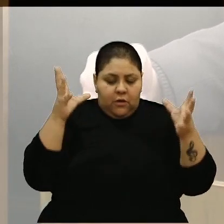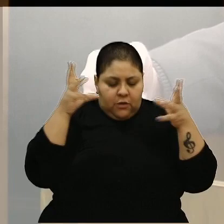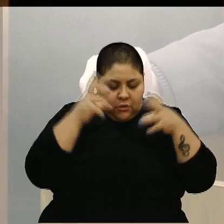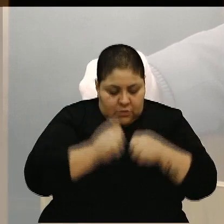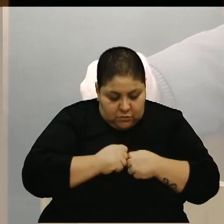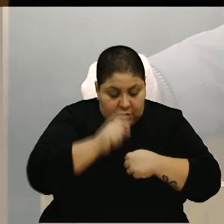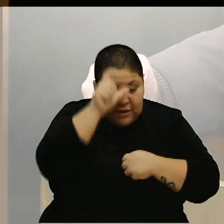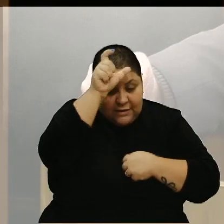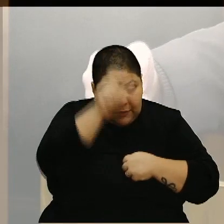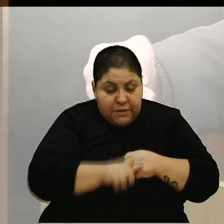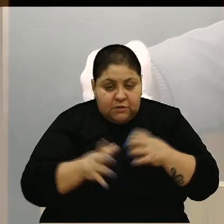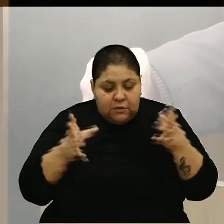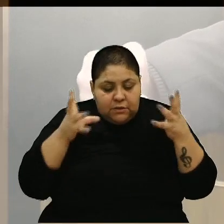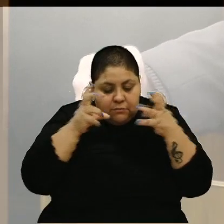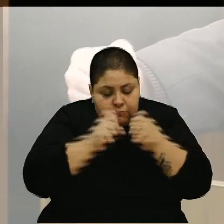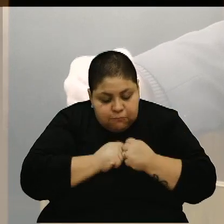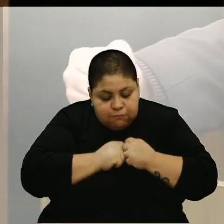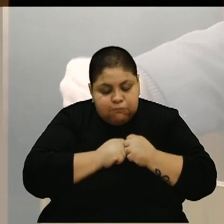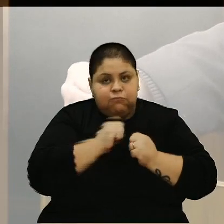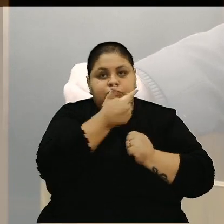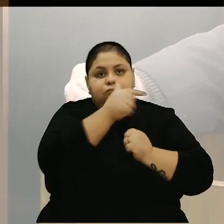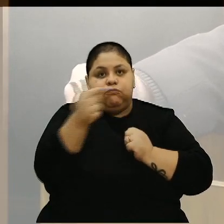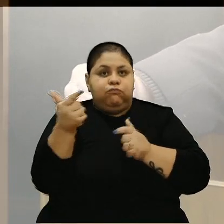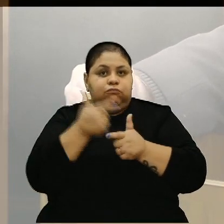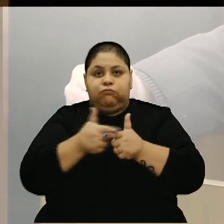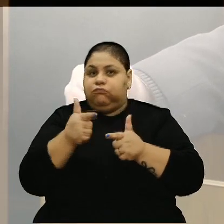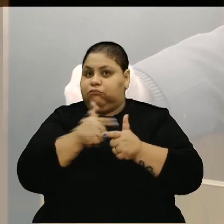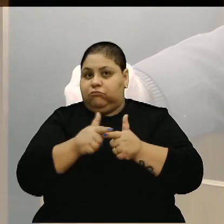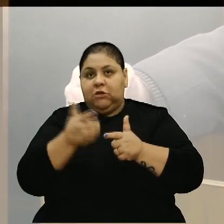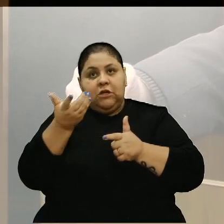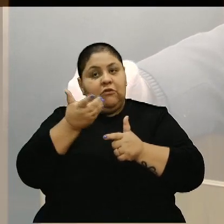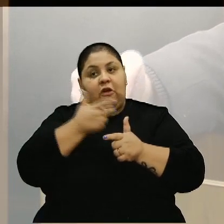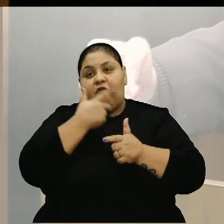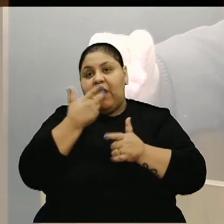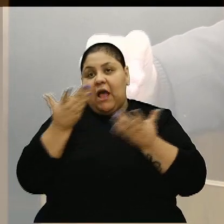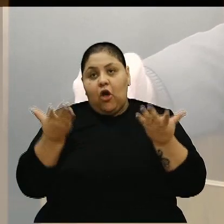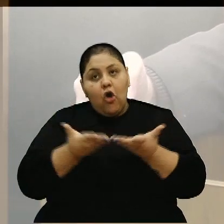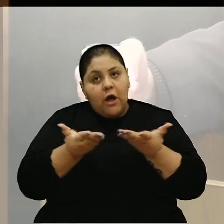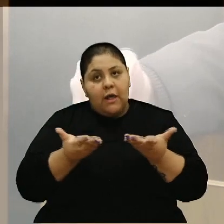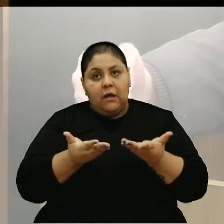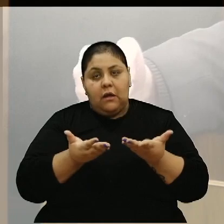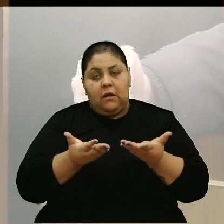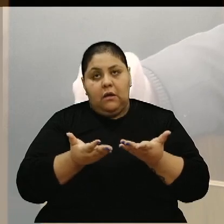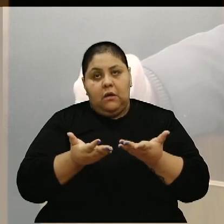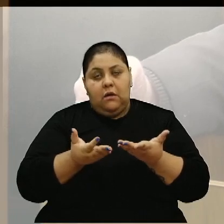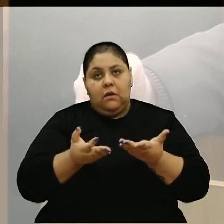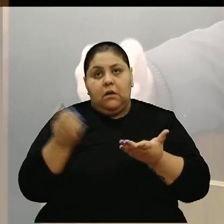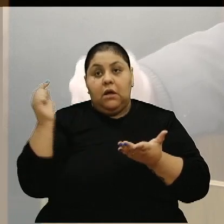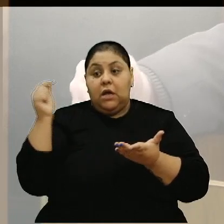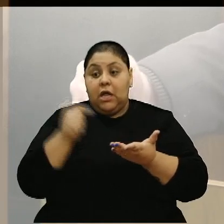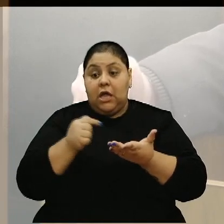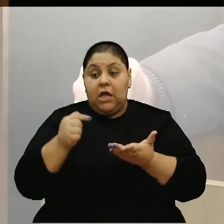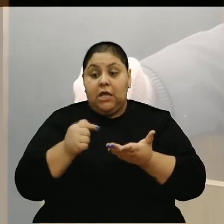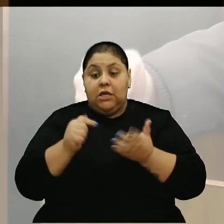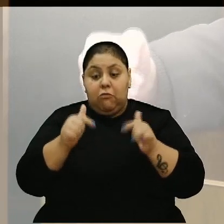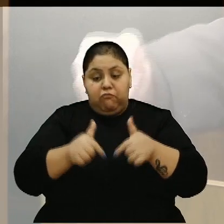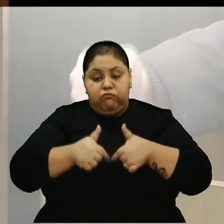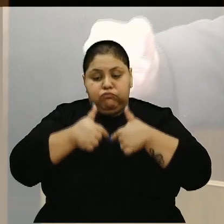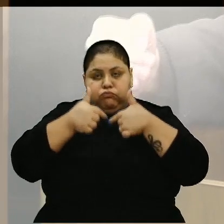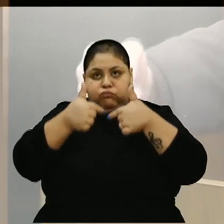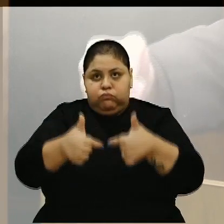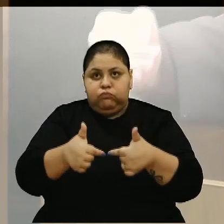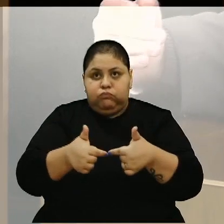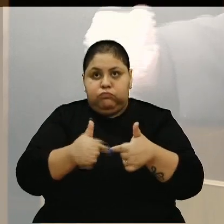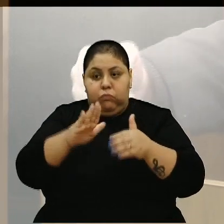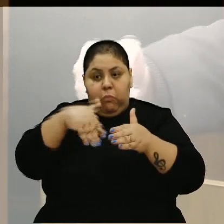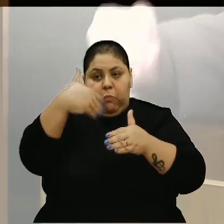estão deprimidas com outras situações que eu não quero nem falar por aqui. Então, essa é a nossa ação. O